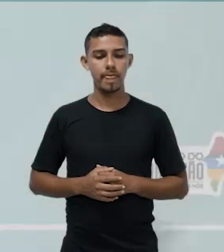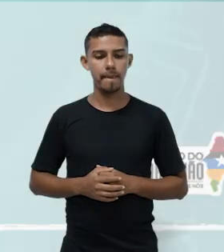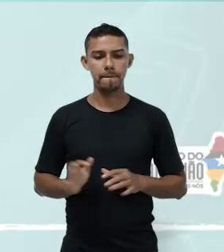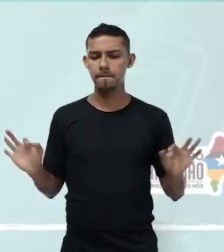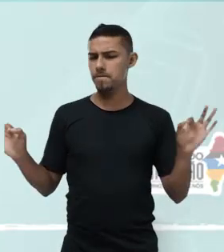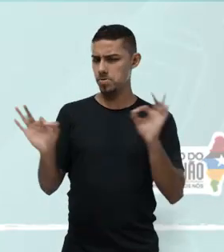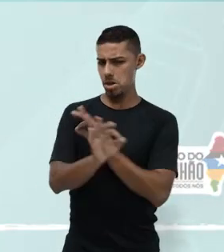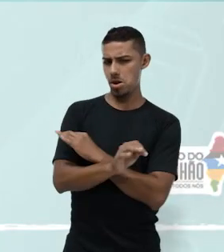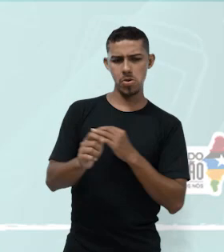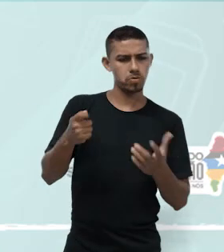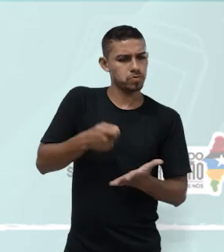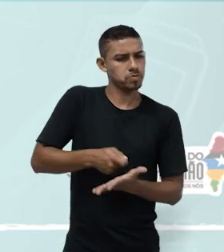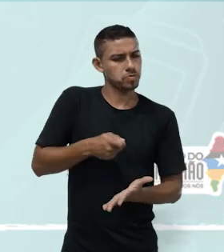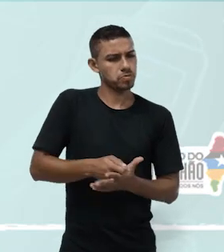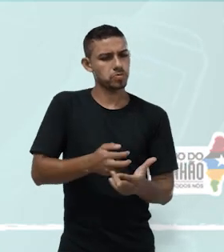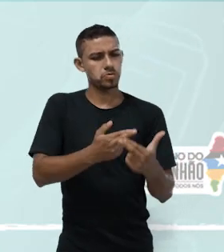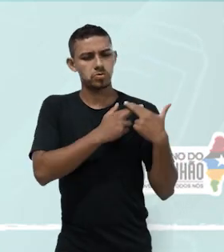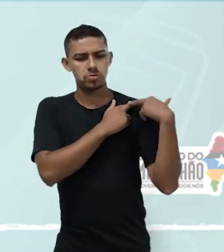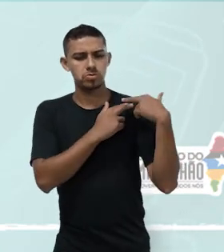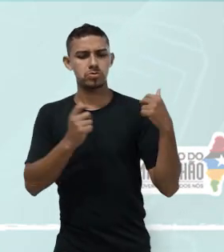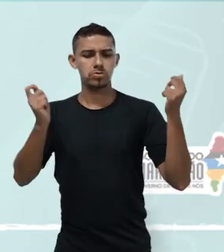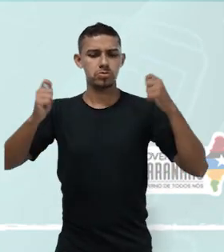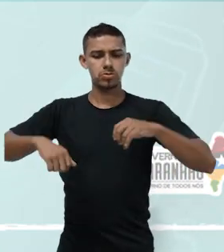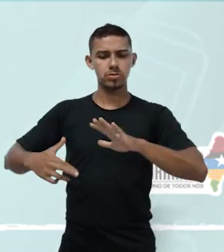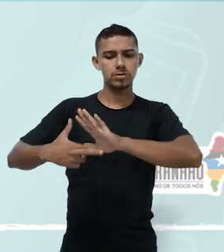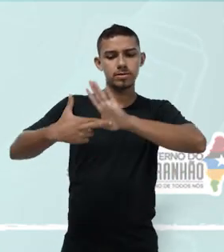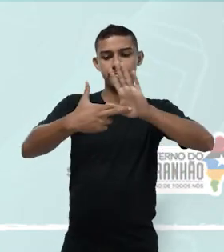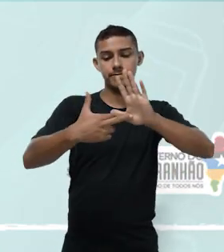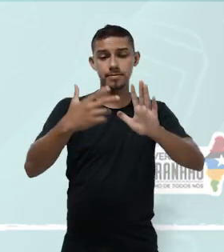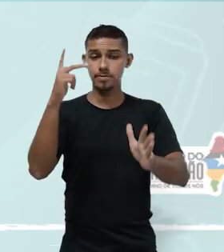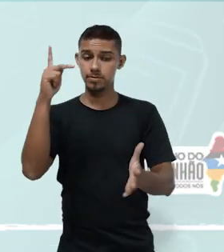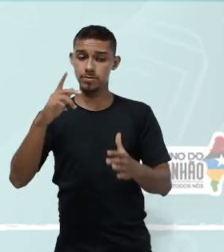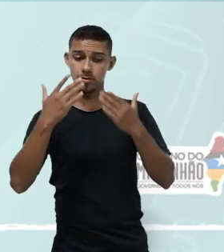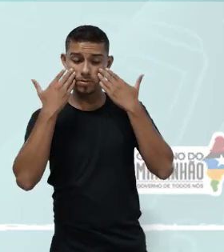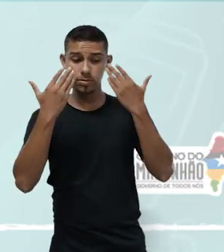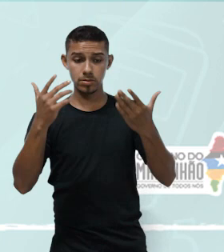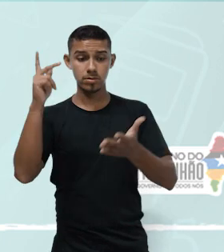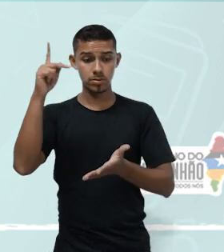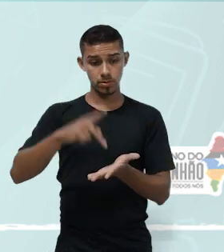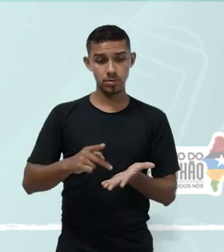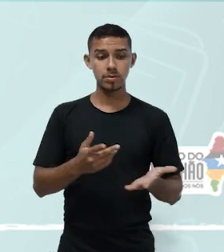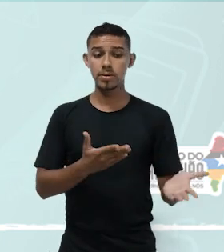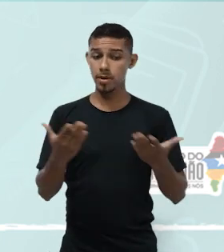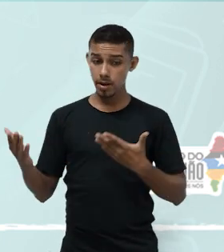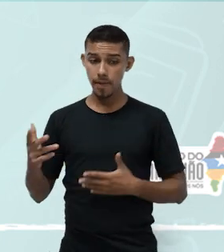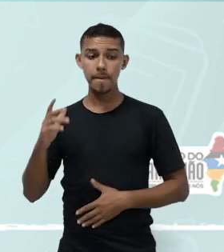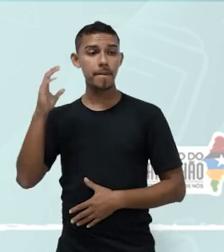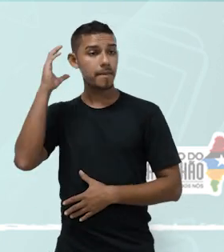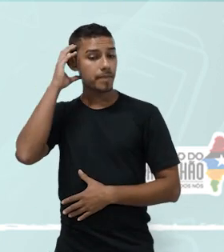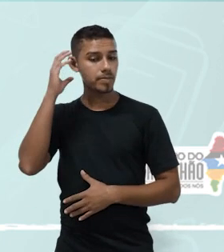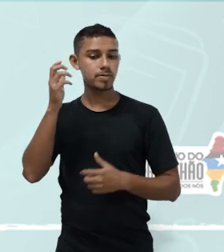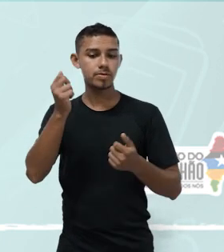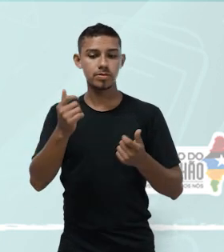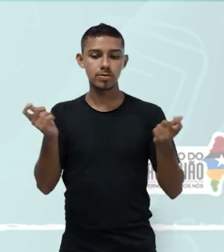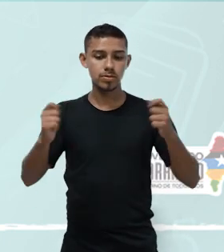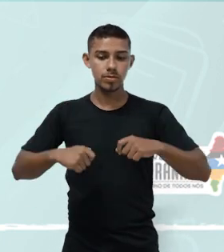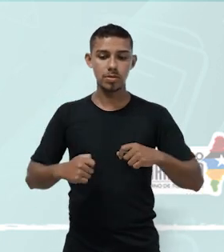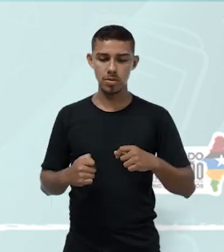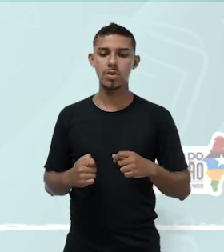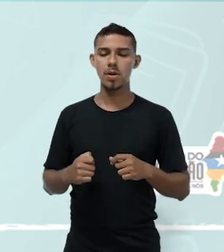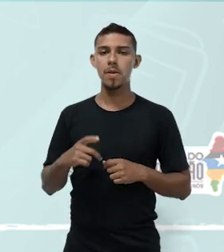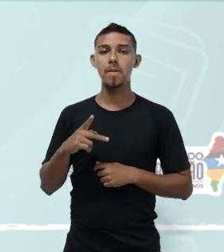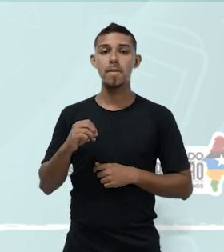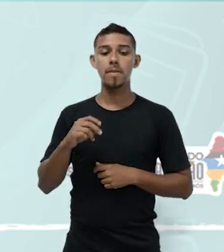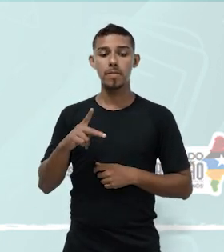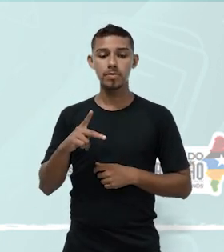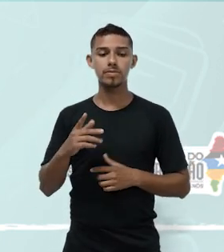Nenhum compromisso em representar essa aparência real, né? Picasso, por sua vez, é uma das figuras mais pop.